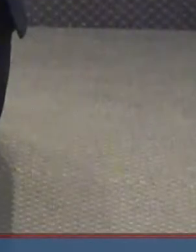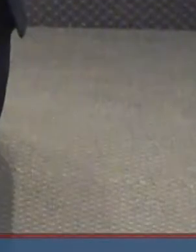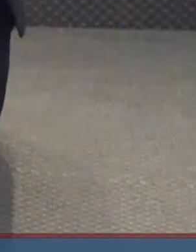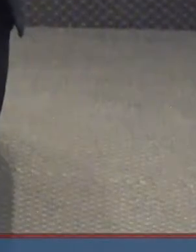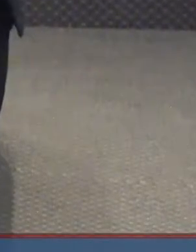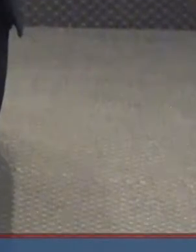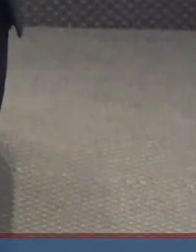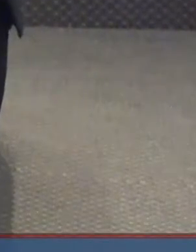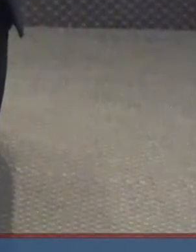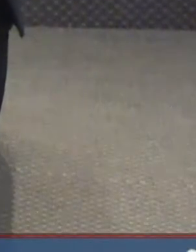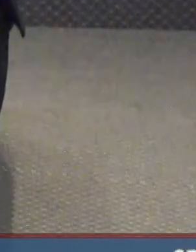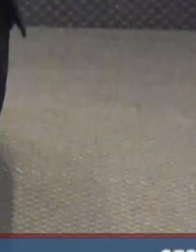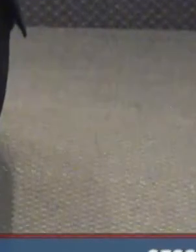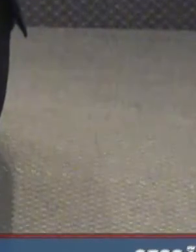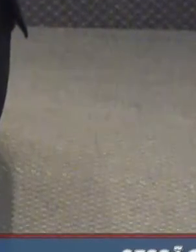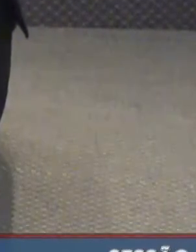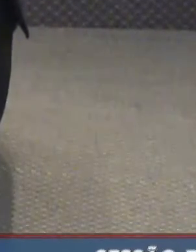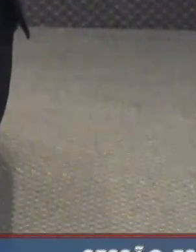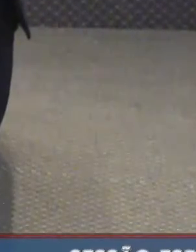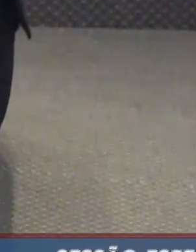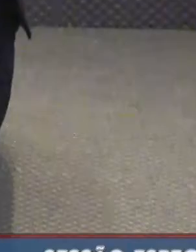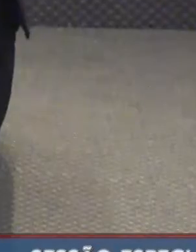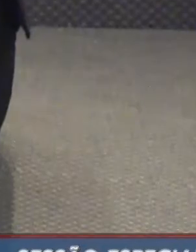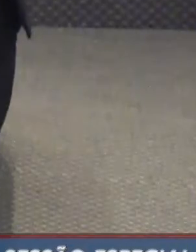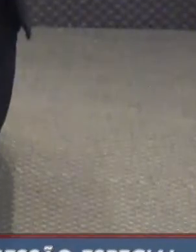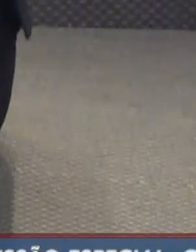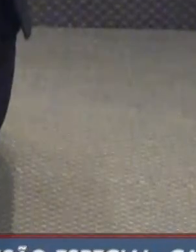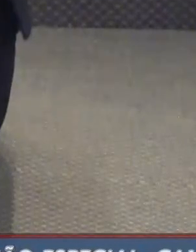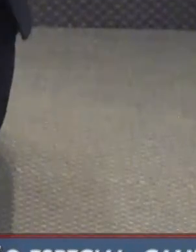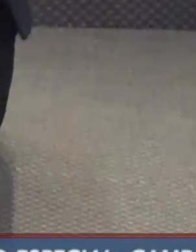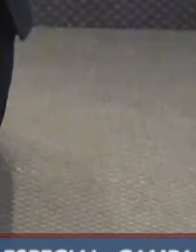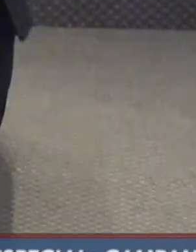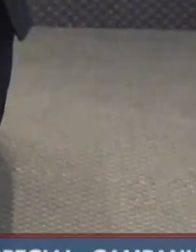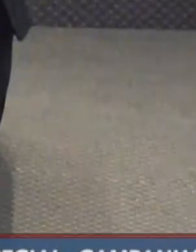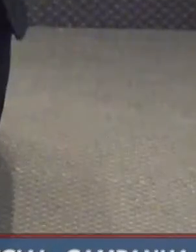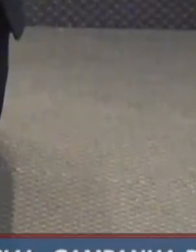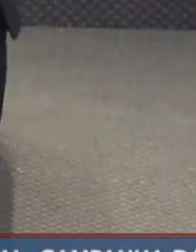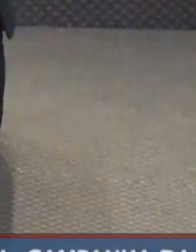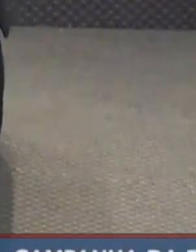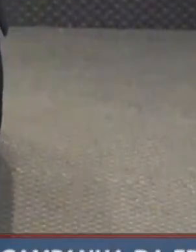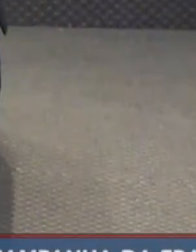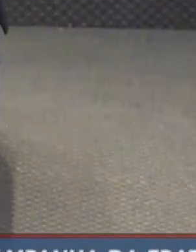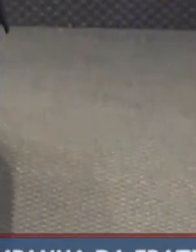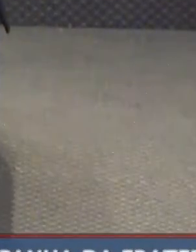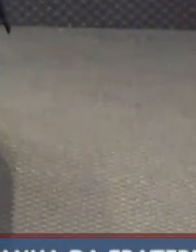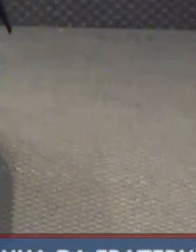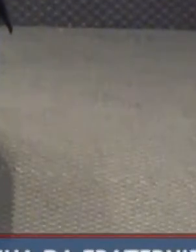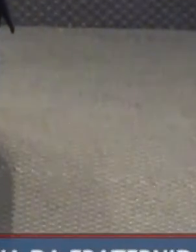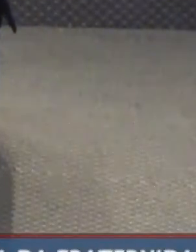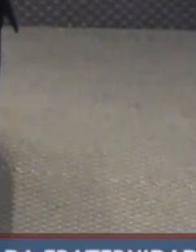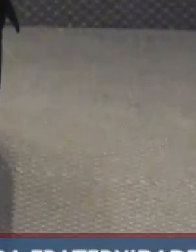de tantas raças e culturas. Por tua graça, ó Senhor